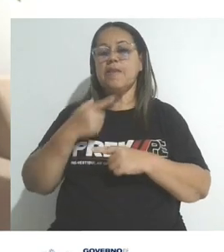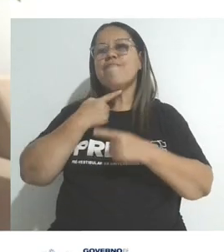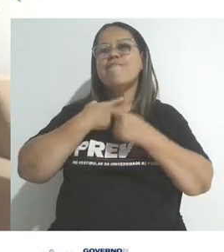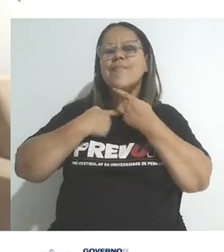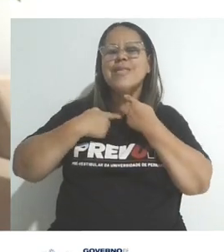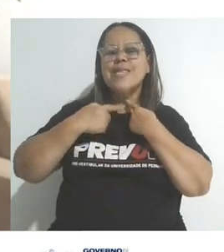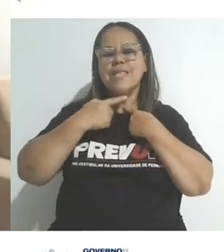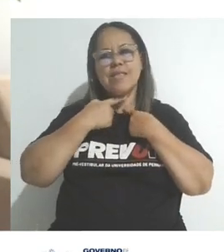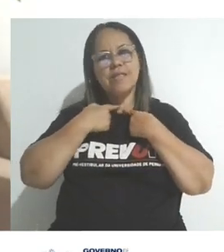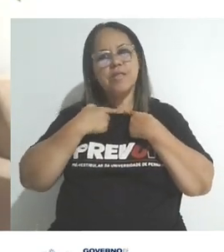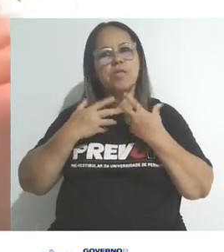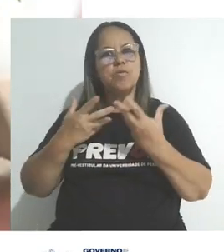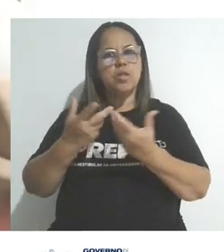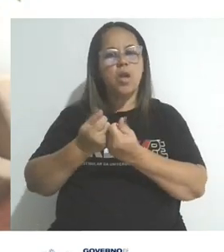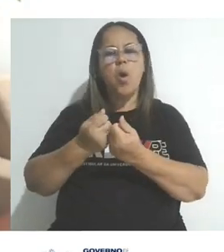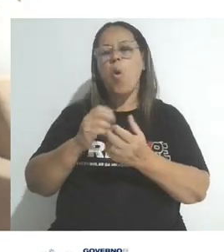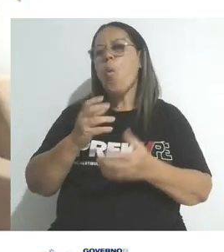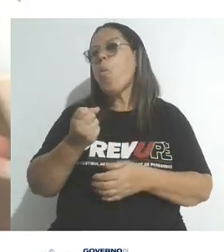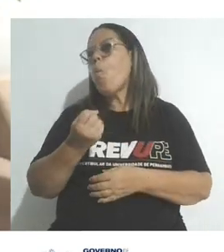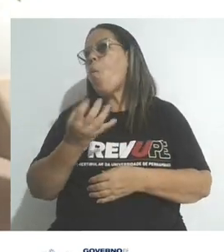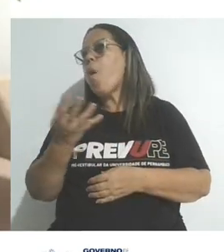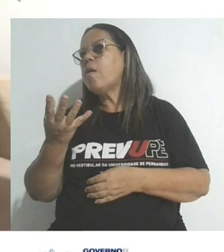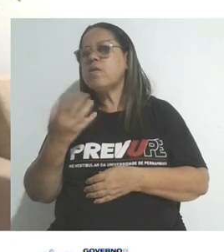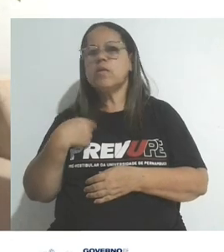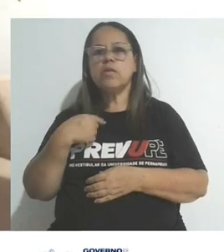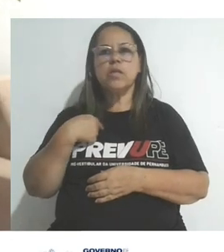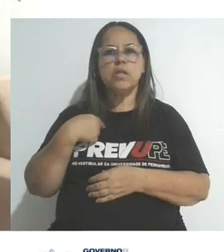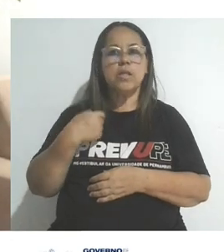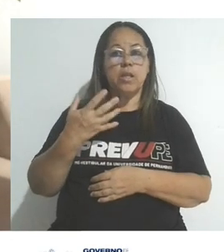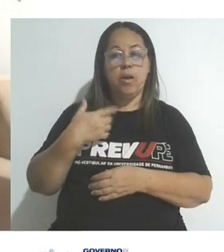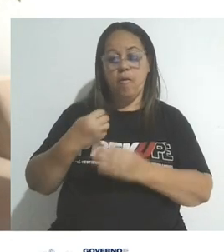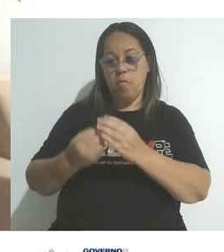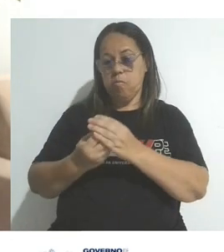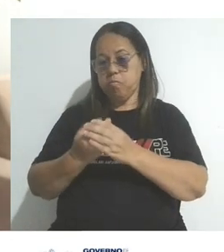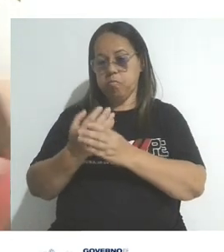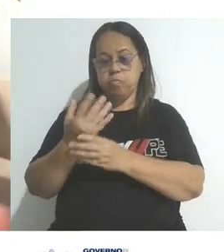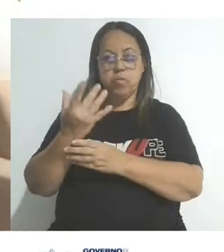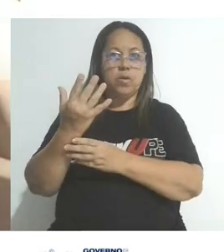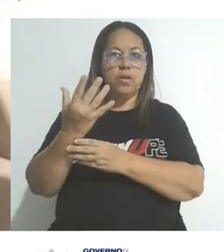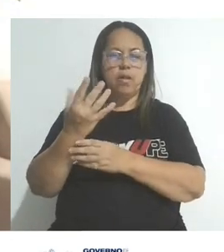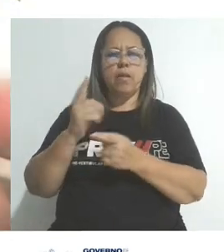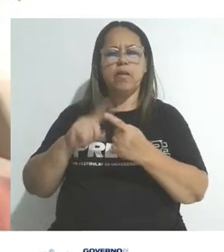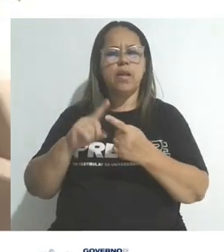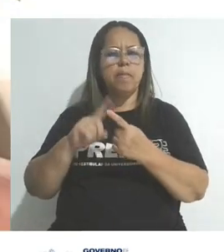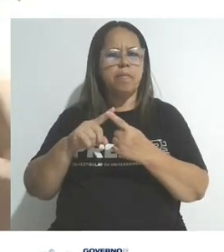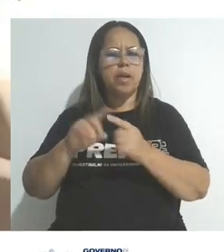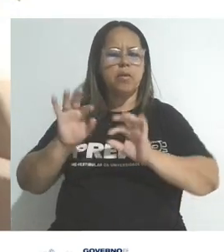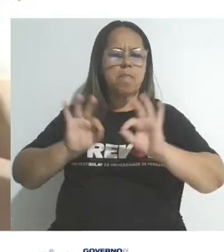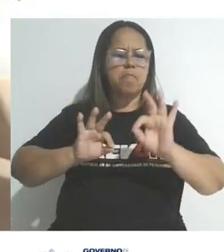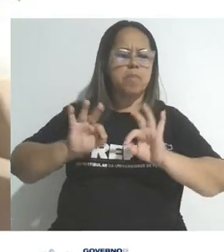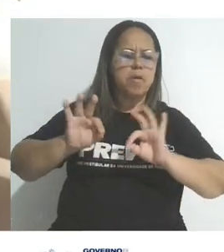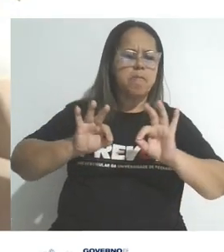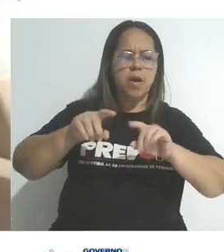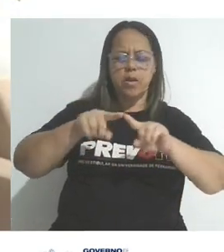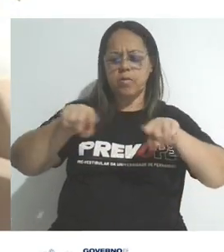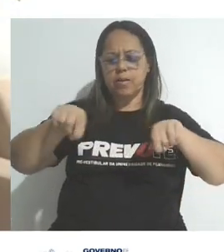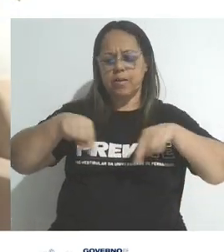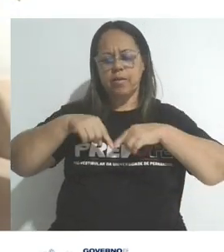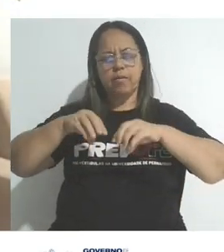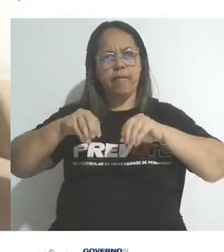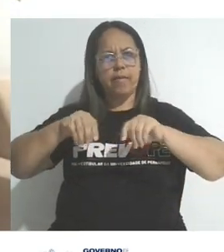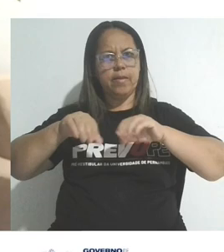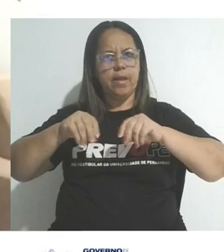desejo generalizar. Qual vai ser a quantidade do que eu vou colher e, sobretudo, essa dinâmica de preparo de terra, entre outras